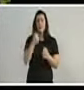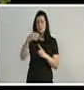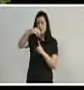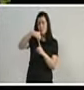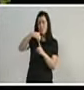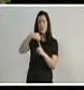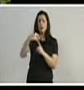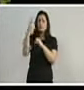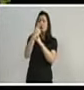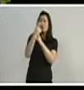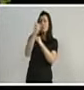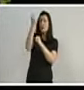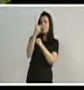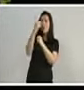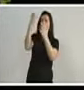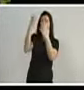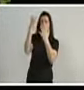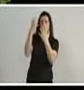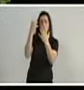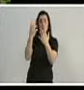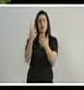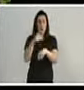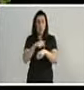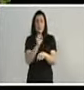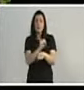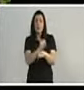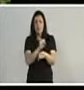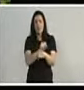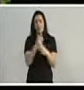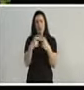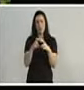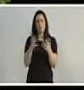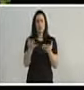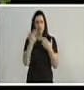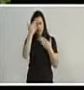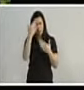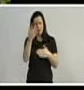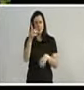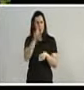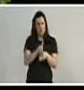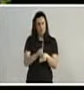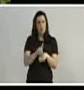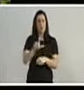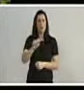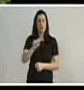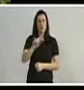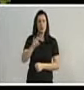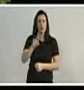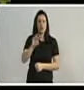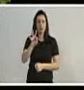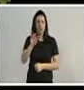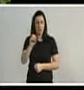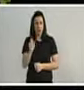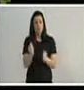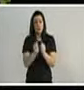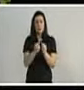de sol e da chuva enquanto aguardam o transporte coletivo quero aqui agradecer a atenção do diretor jair leite que buscamos atender da melhor forma junto com